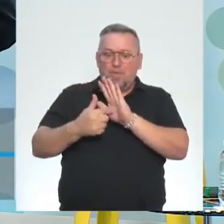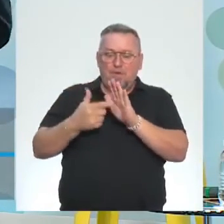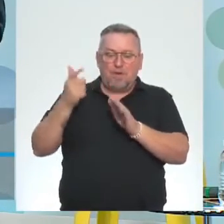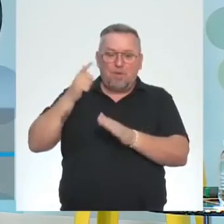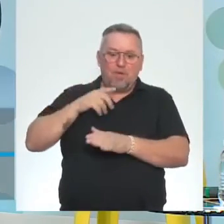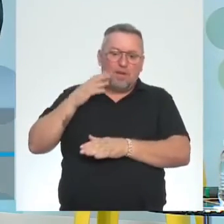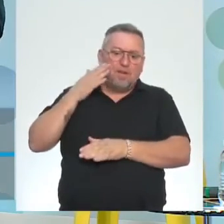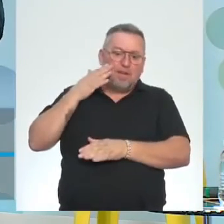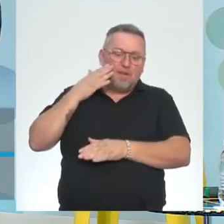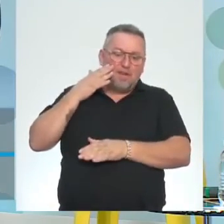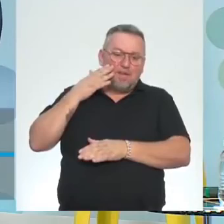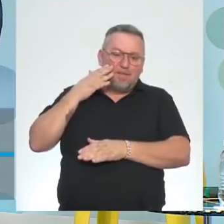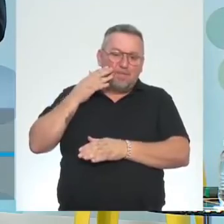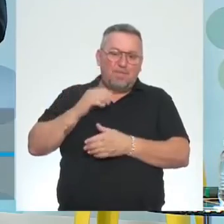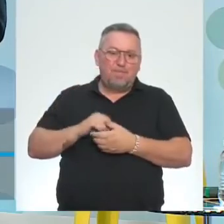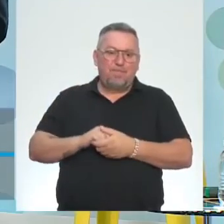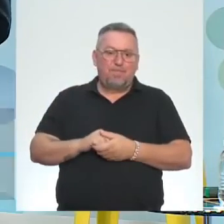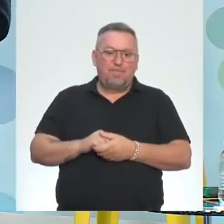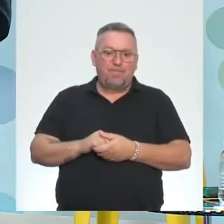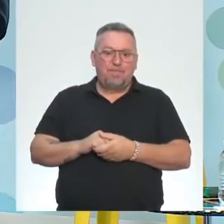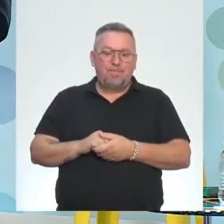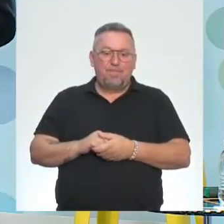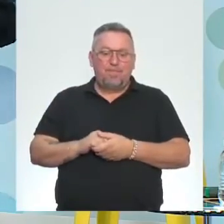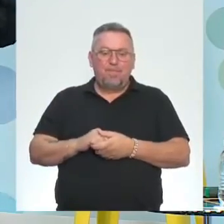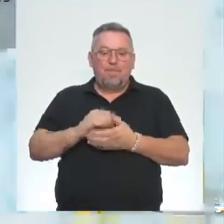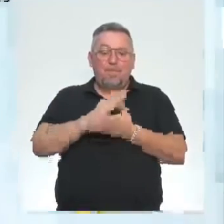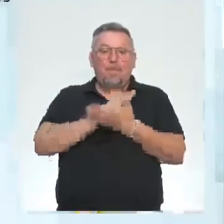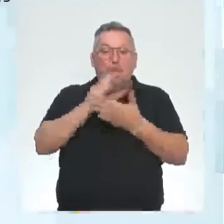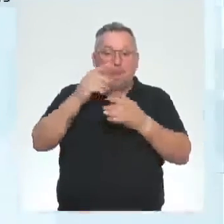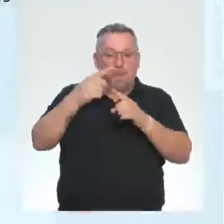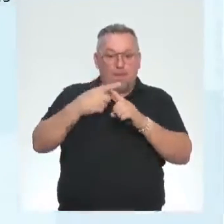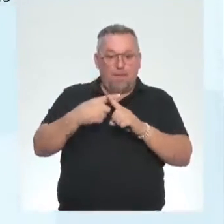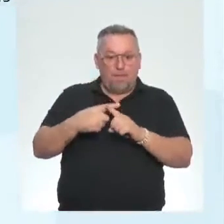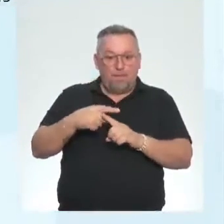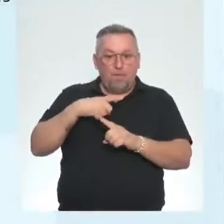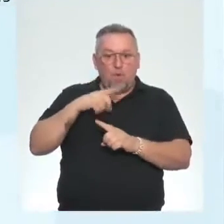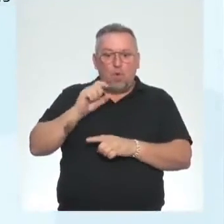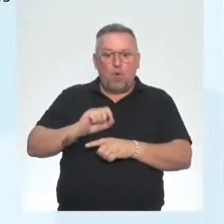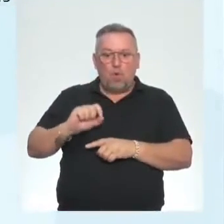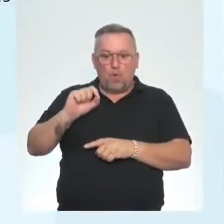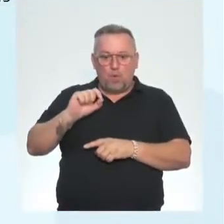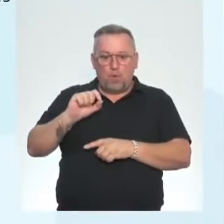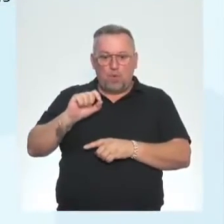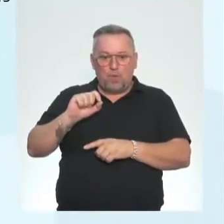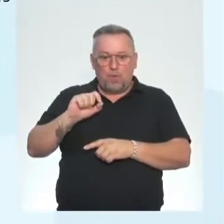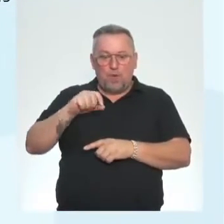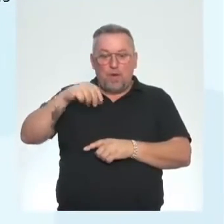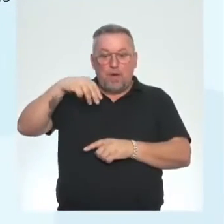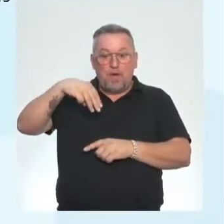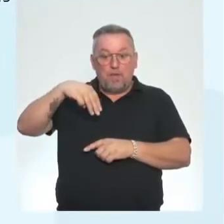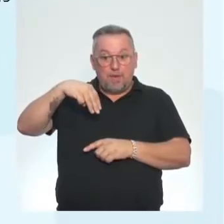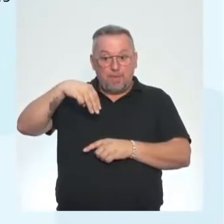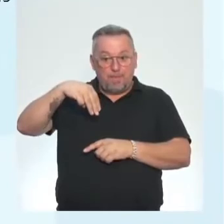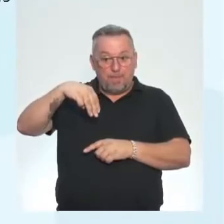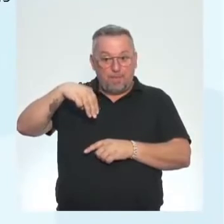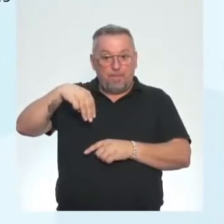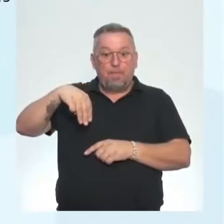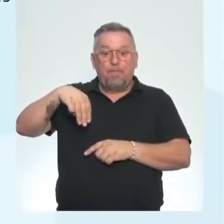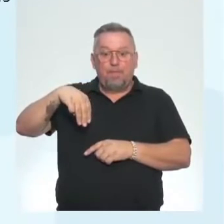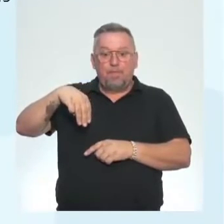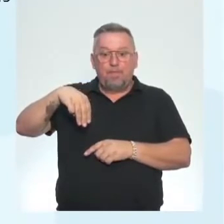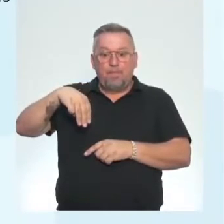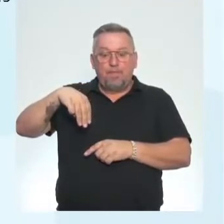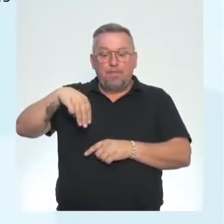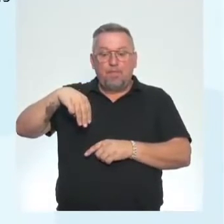entender a proposta. Ou seja, pelo princípio multiplicativo, o que nós temos aí? A primeira letra, que no caso ali eu coloquei M, mas poderiam